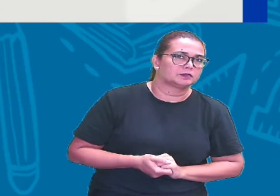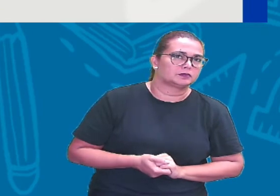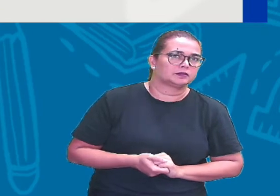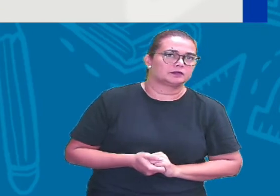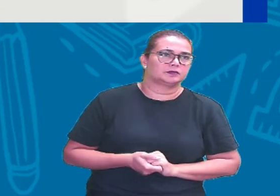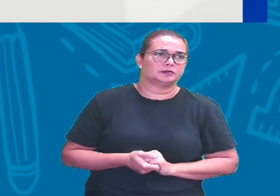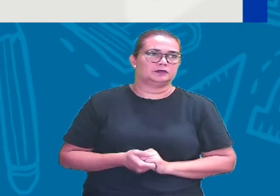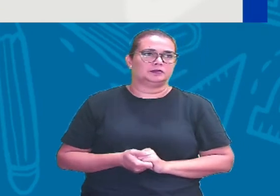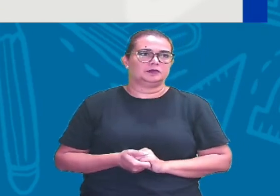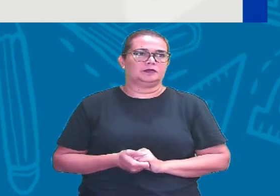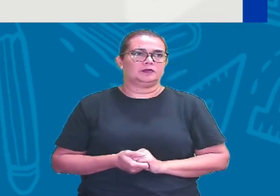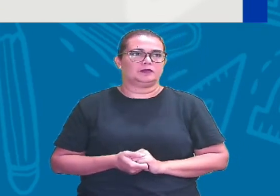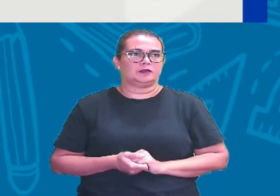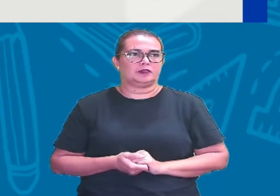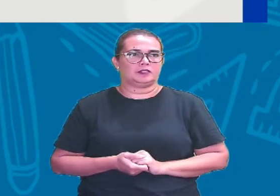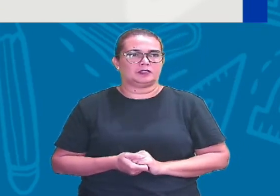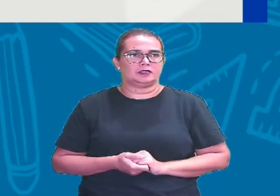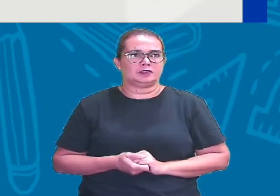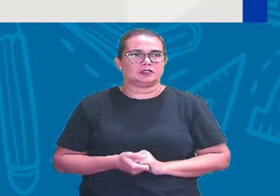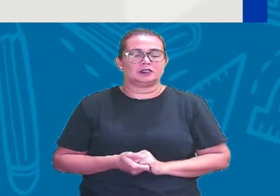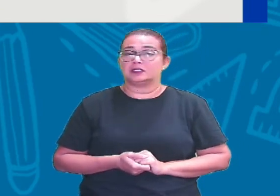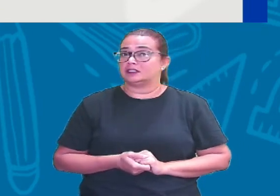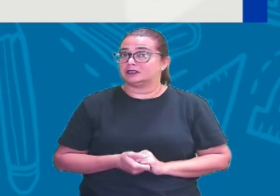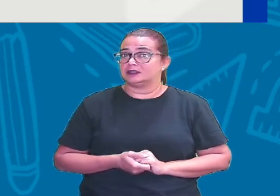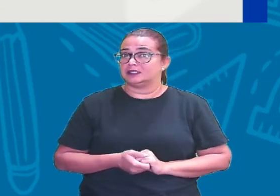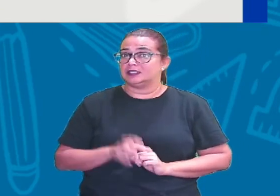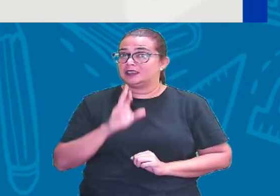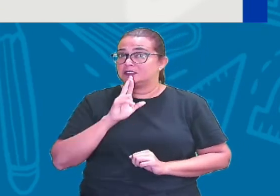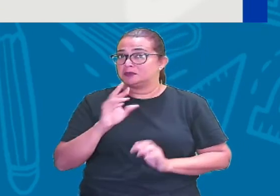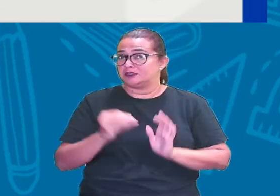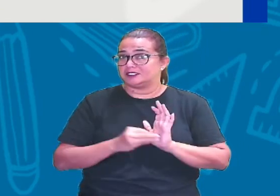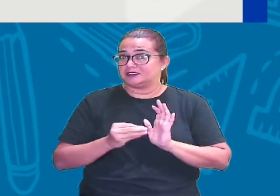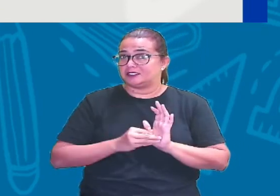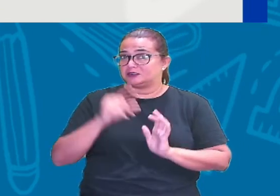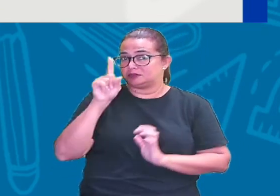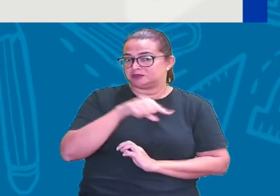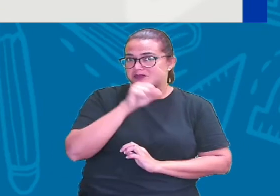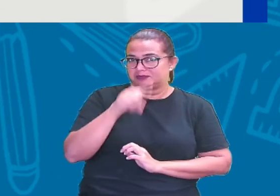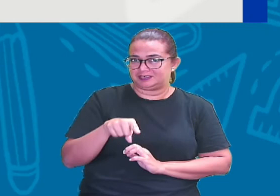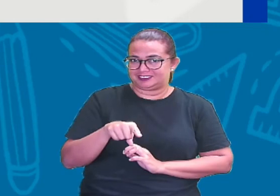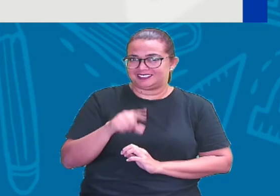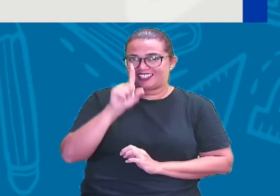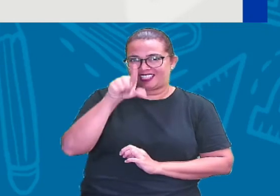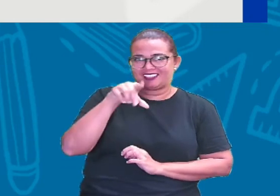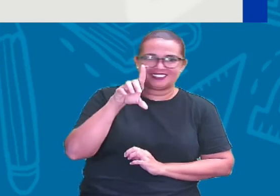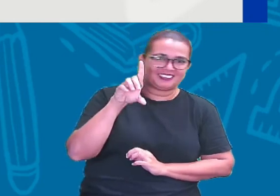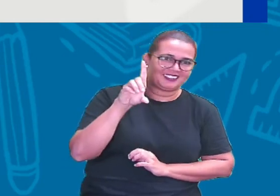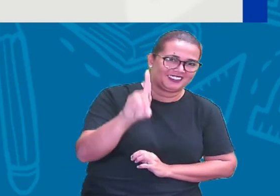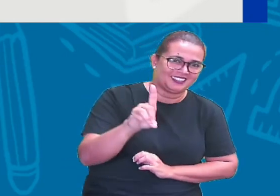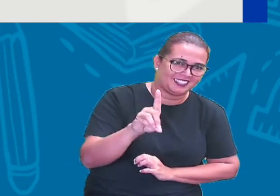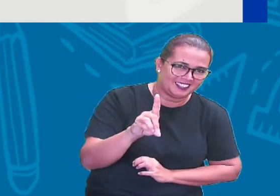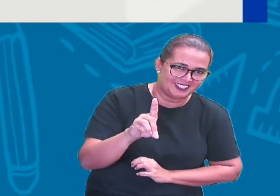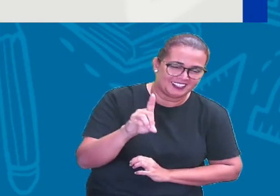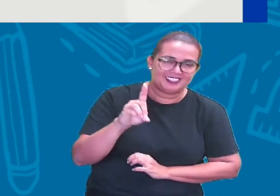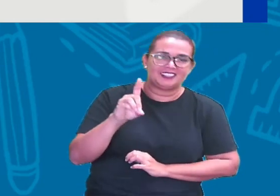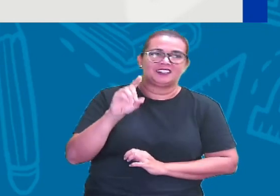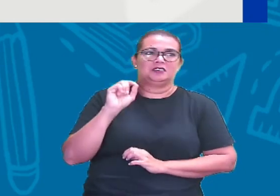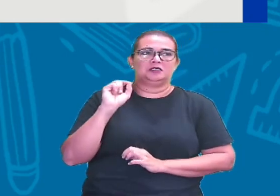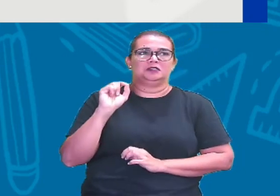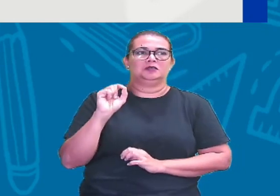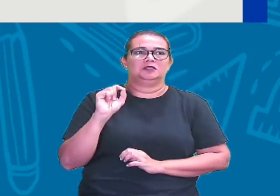Eita, faltou marcar aqui. Mas seria a letra D, beleza? Aqui. Seria condução,